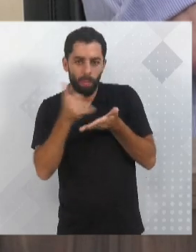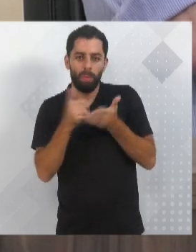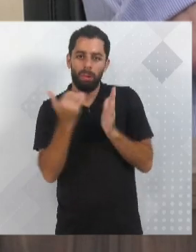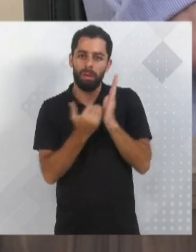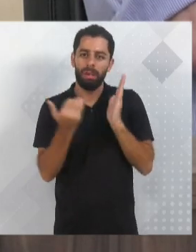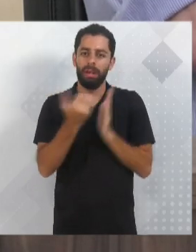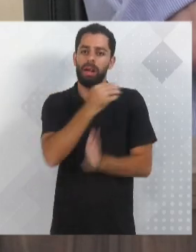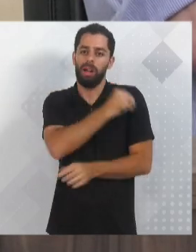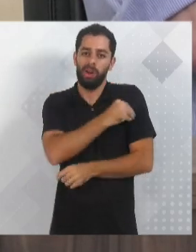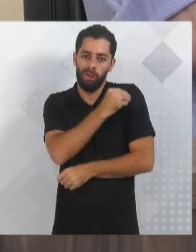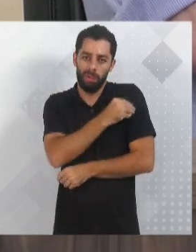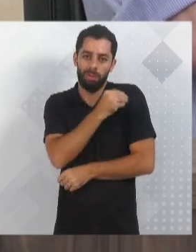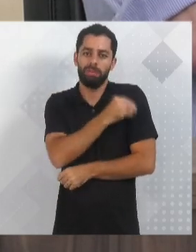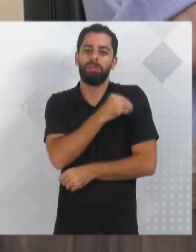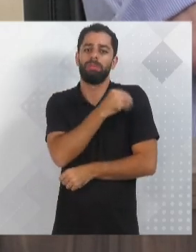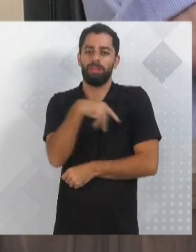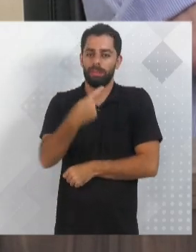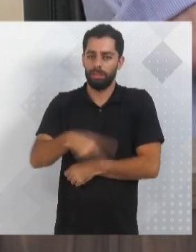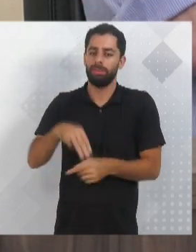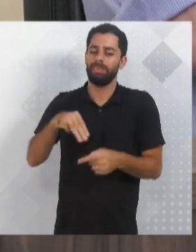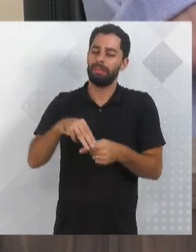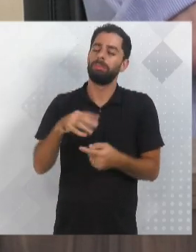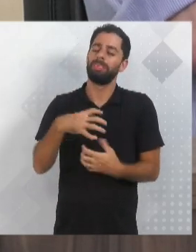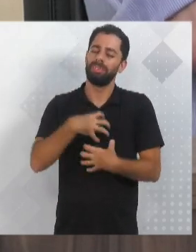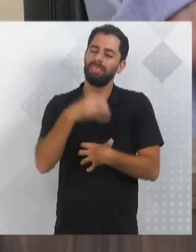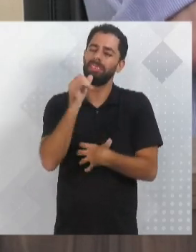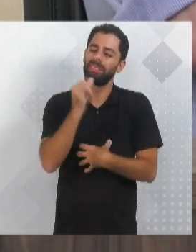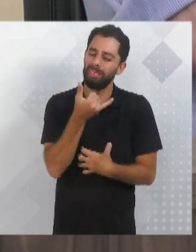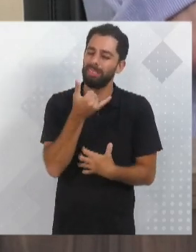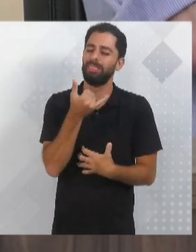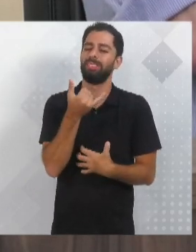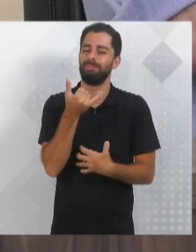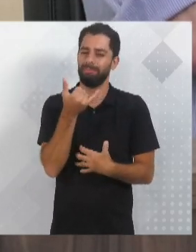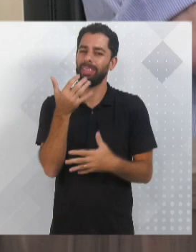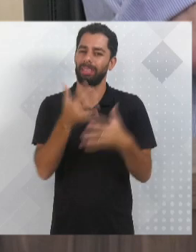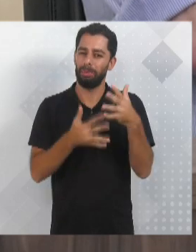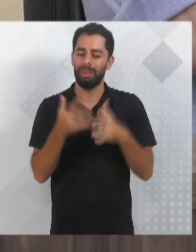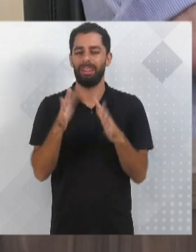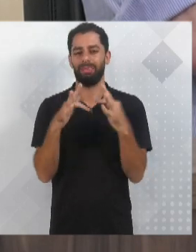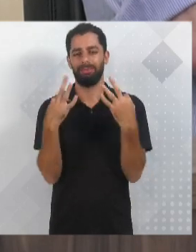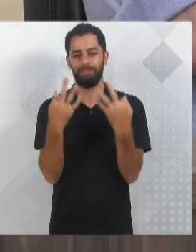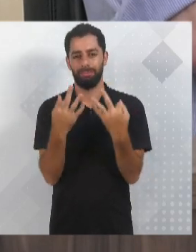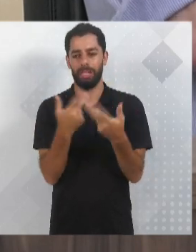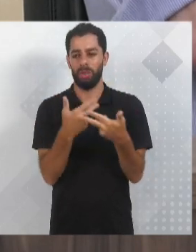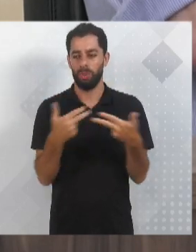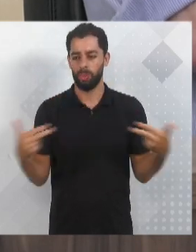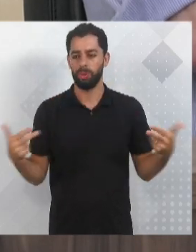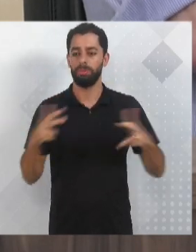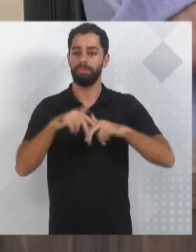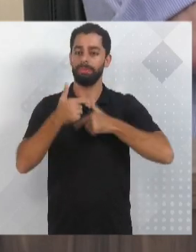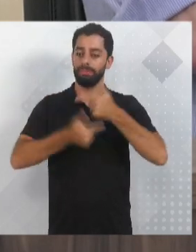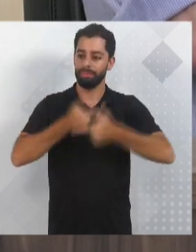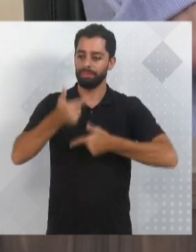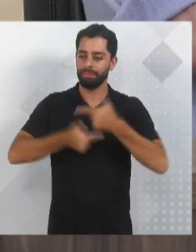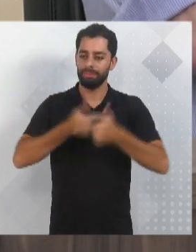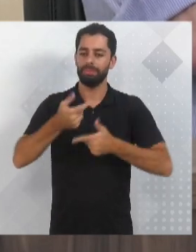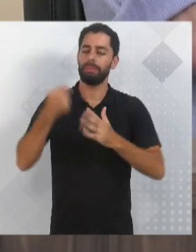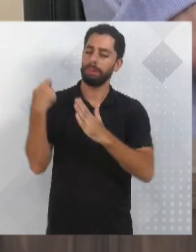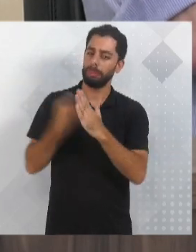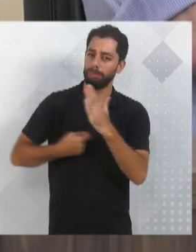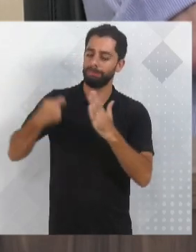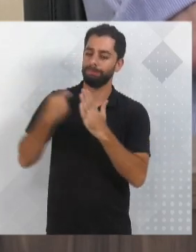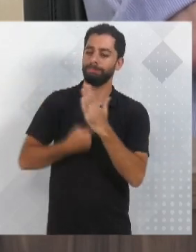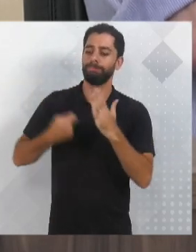álcool e droga no nosso município, que aflige tanto as nossas famílias. Então, esse é um trabalho de bastante